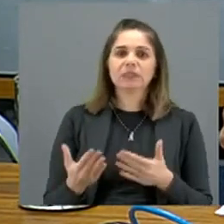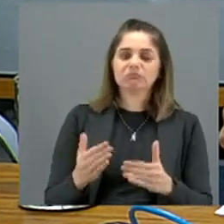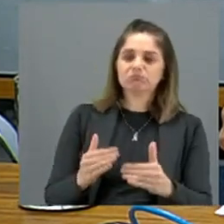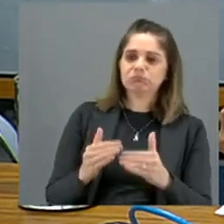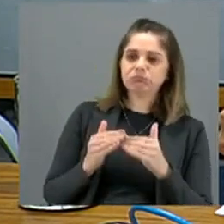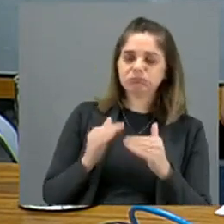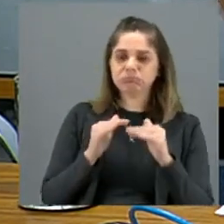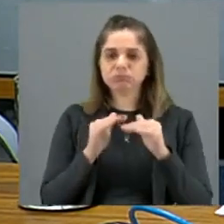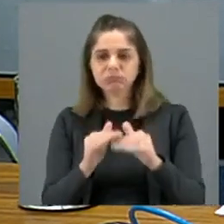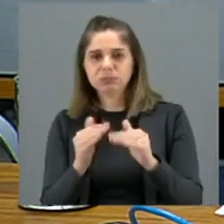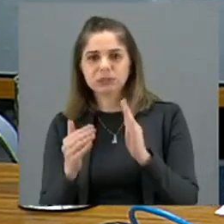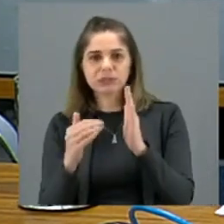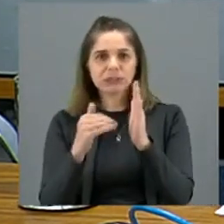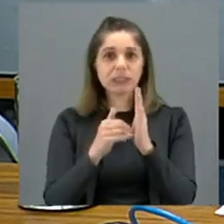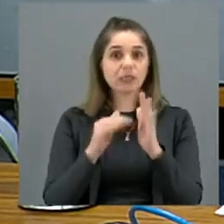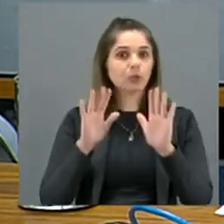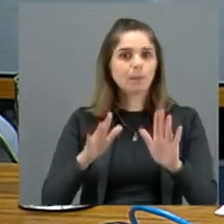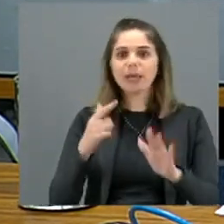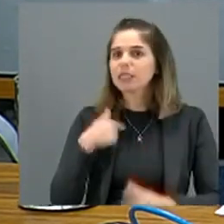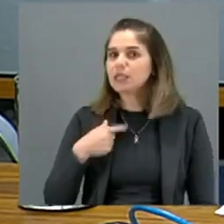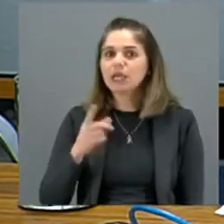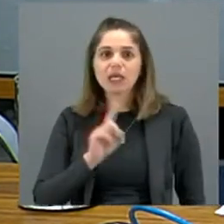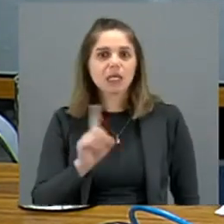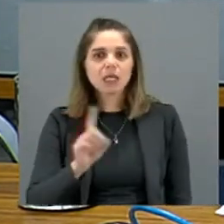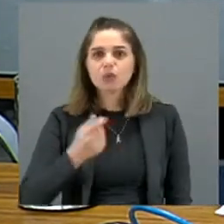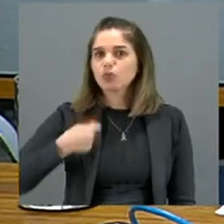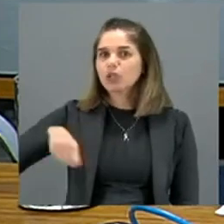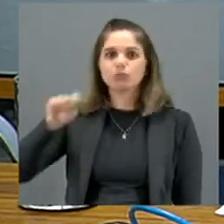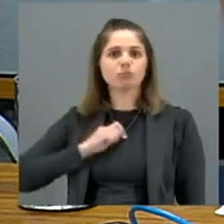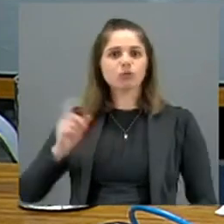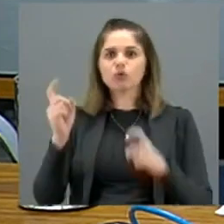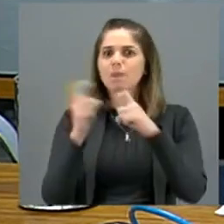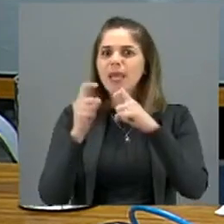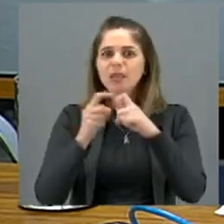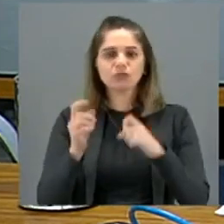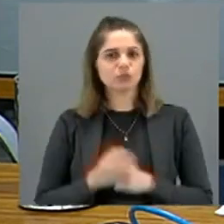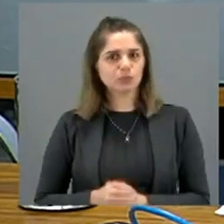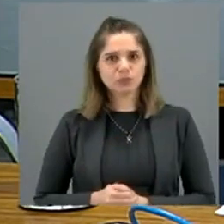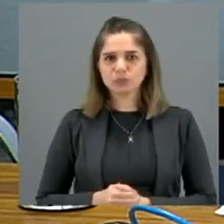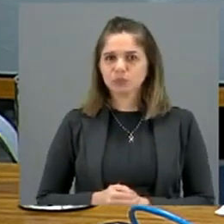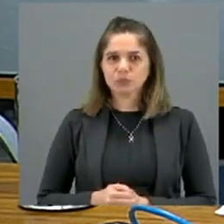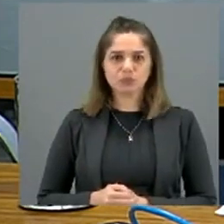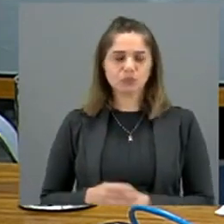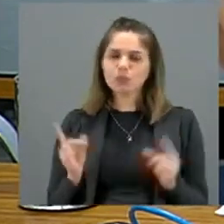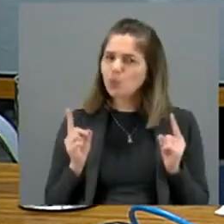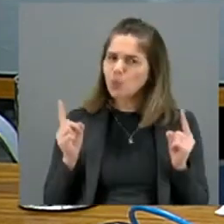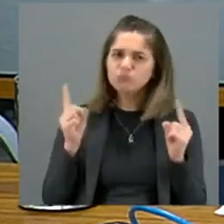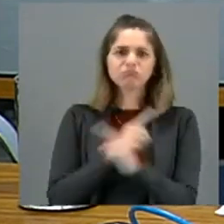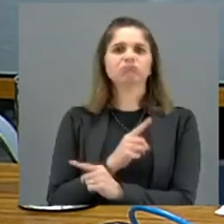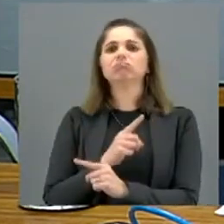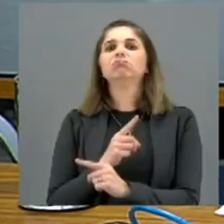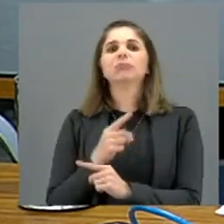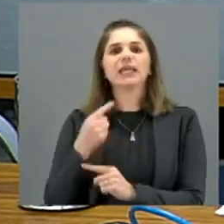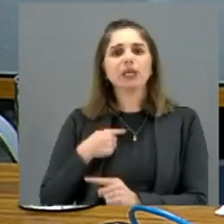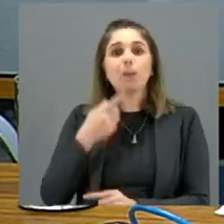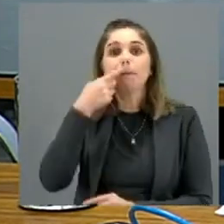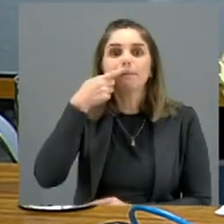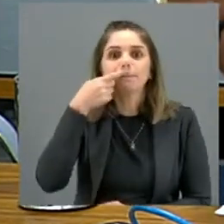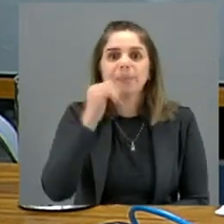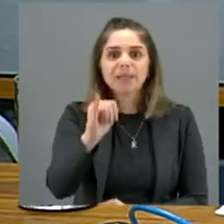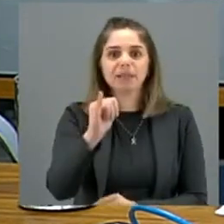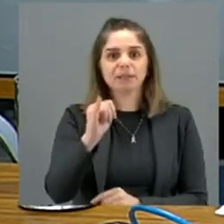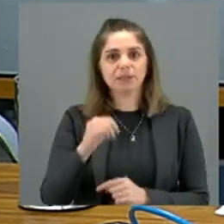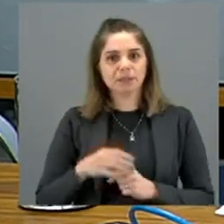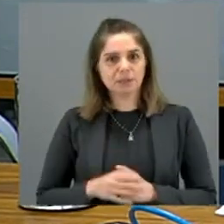rebordosa, mas eu não sou médico, muito pelo contrário, eu tenho sido pai, eu